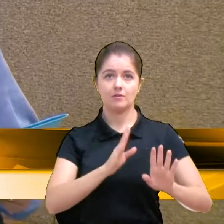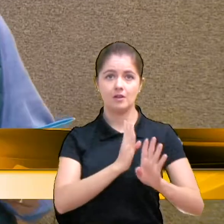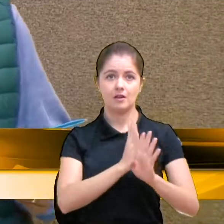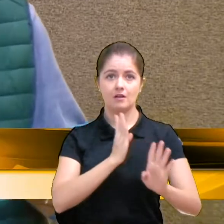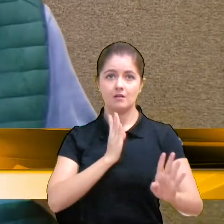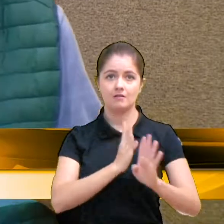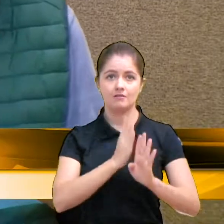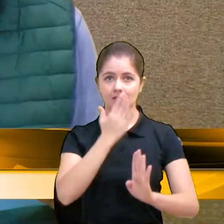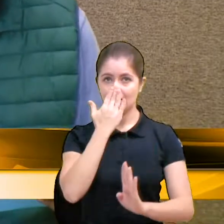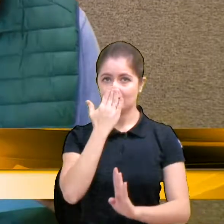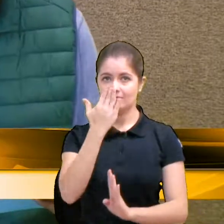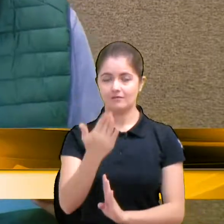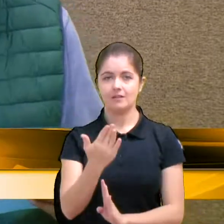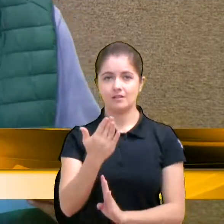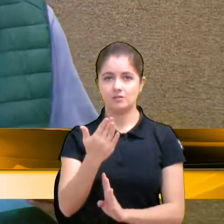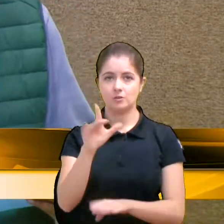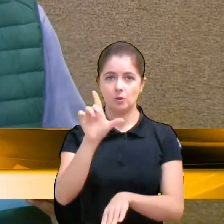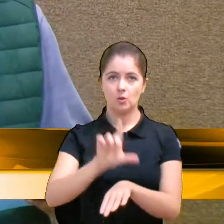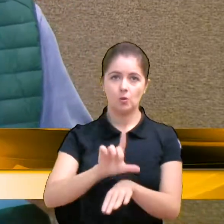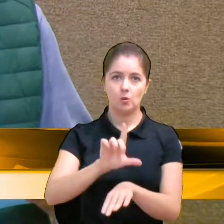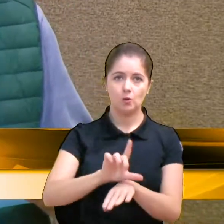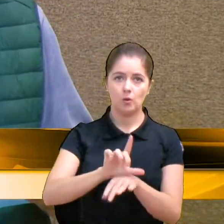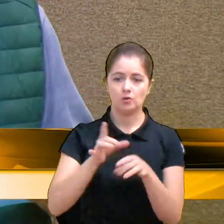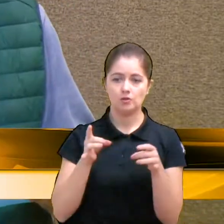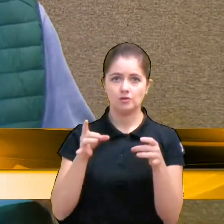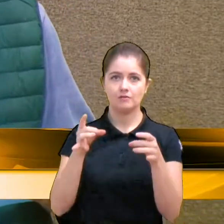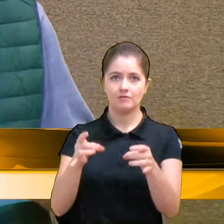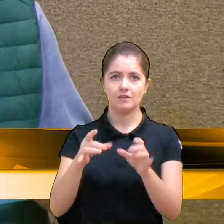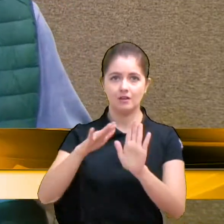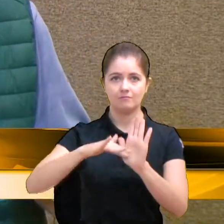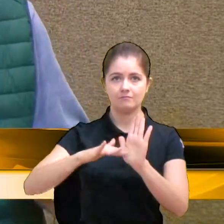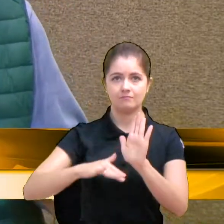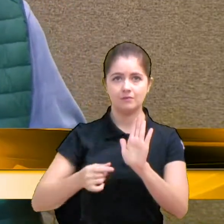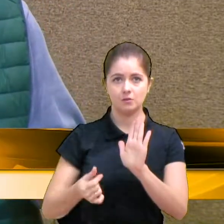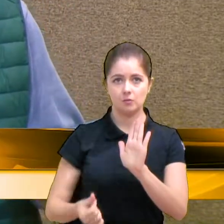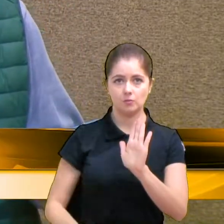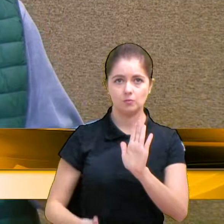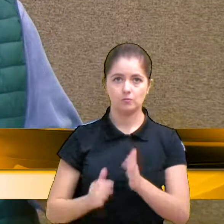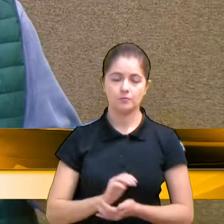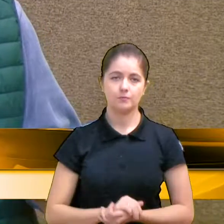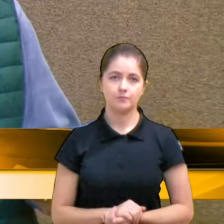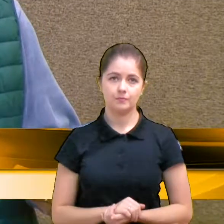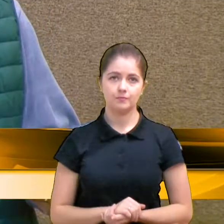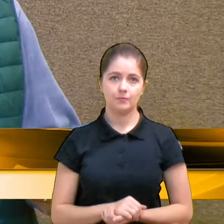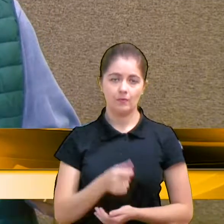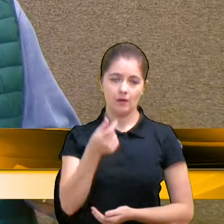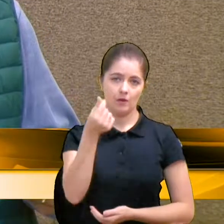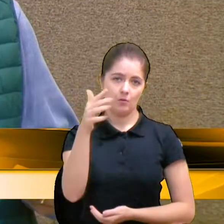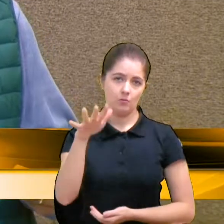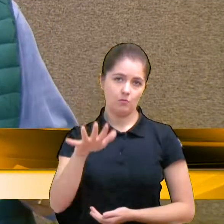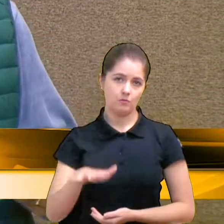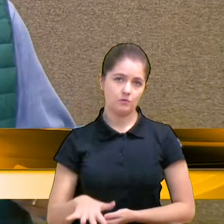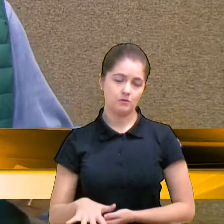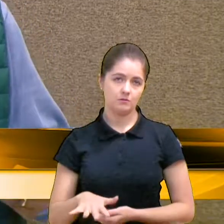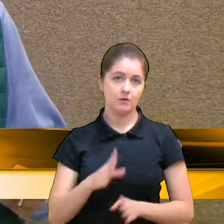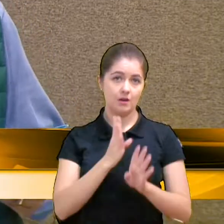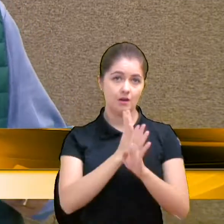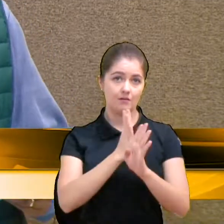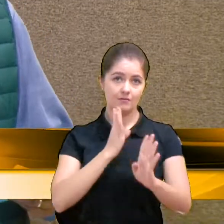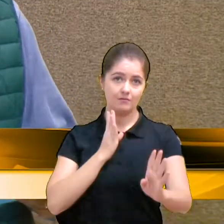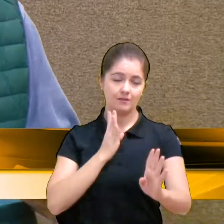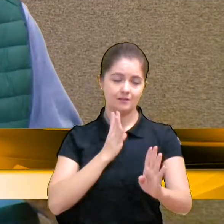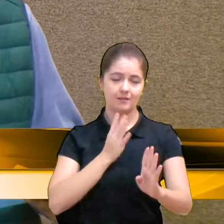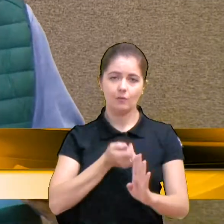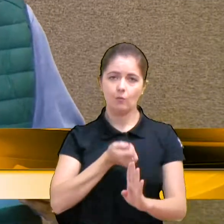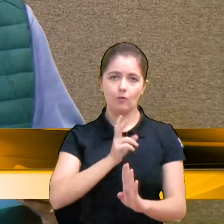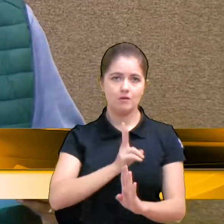aos estabelecimentos que promovem vendas com grandes descontos. Tendo em vista que as filas são formadas normalmente no passeio público,